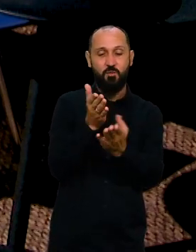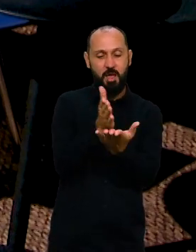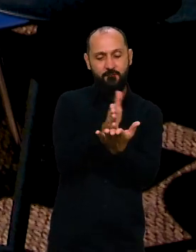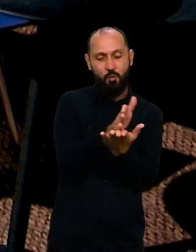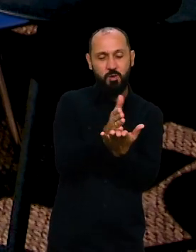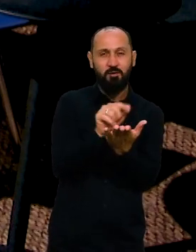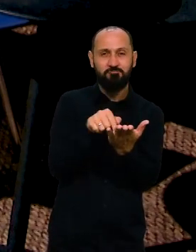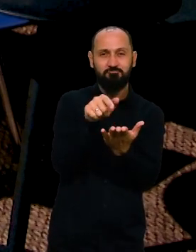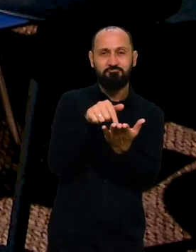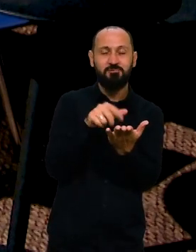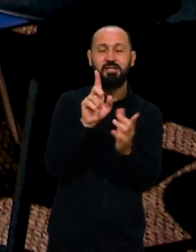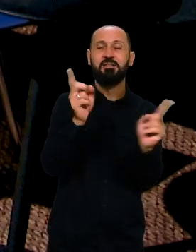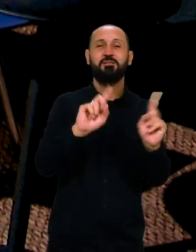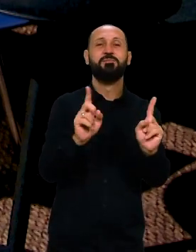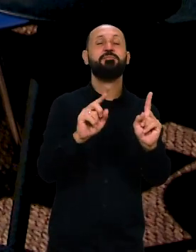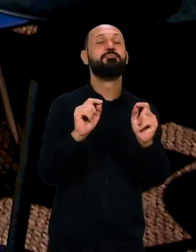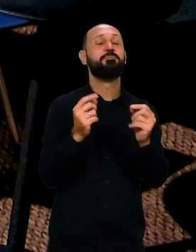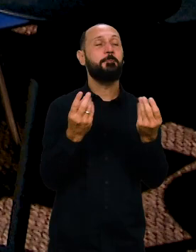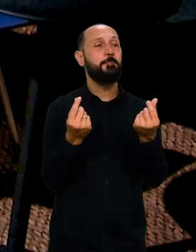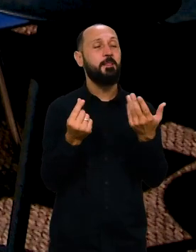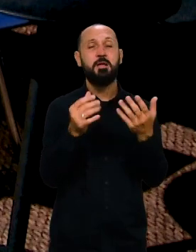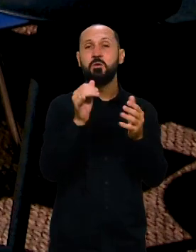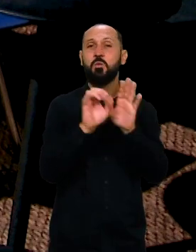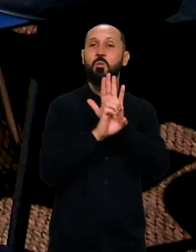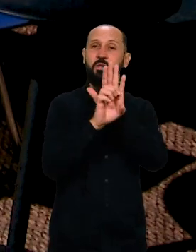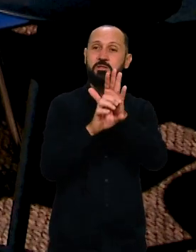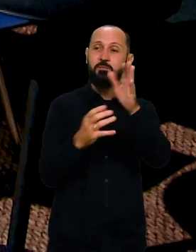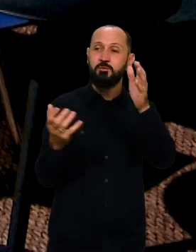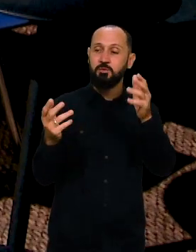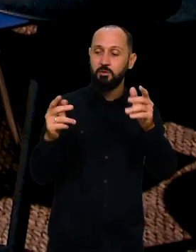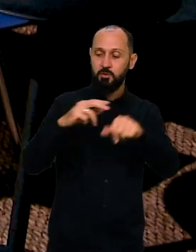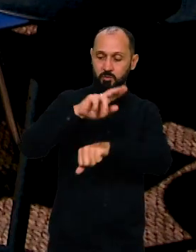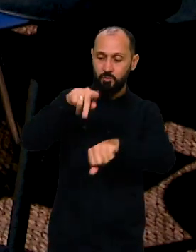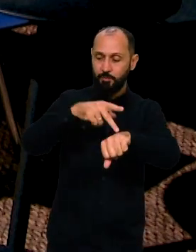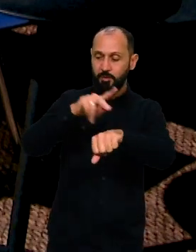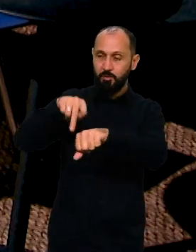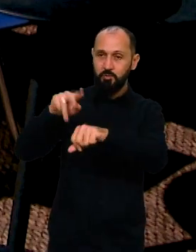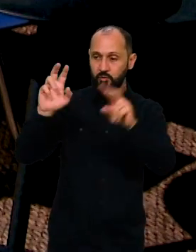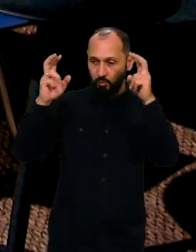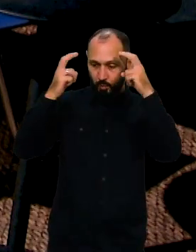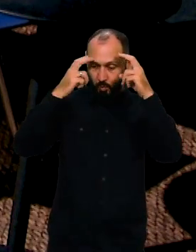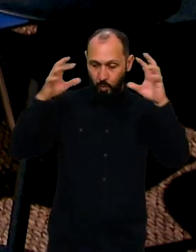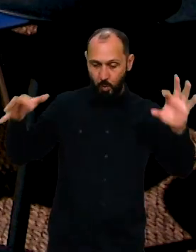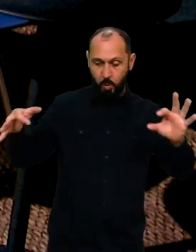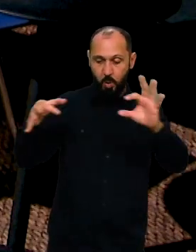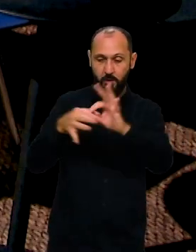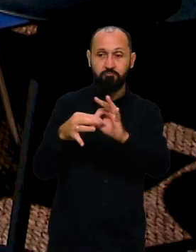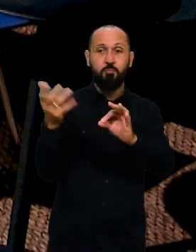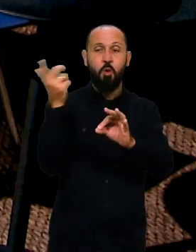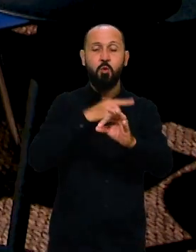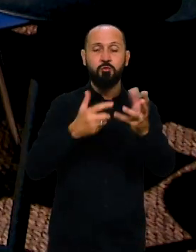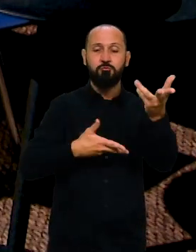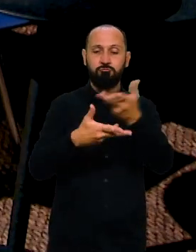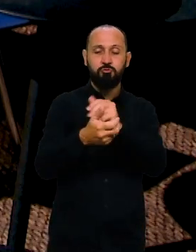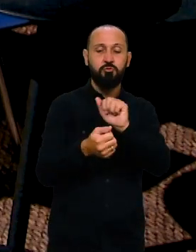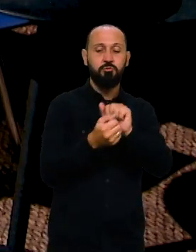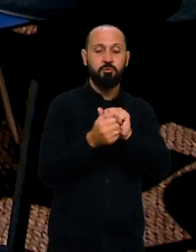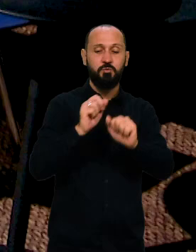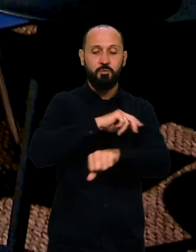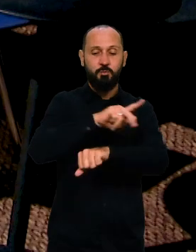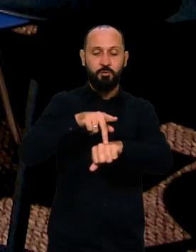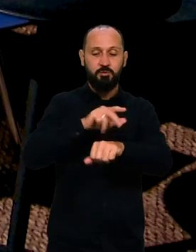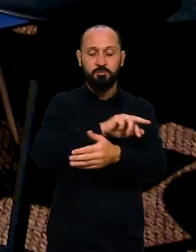isso. Na verdade, a fronteira, aquela fronteira lá, ela traz o exemplo de integração de que dois países, culturas podem conviver